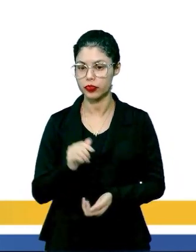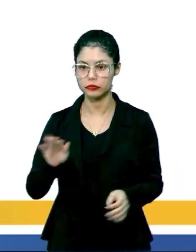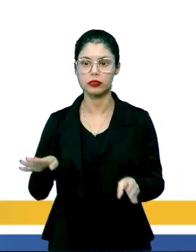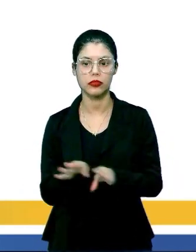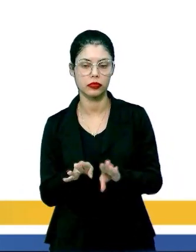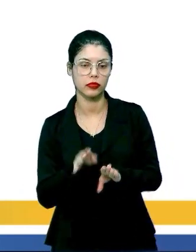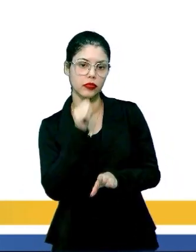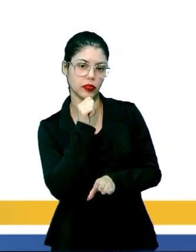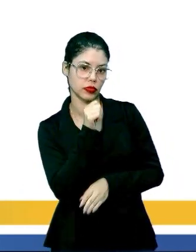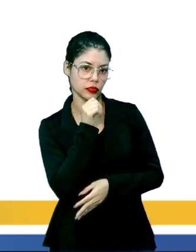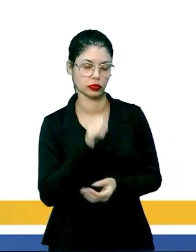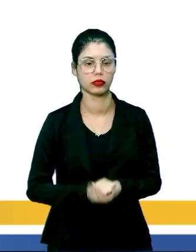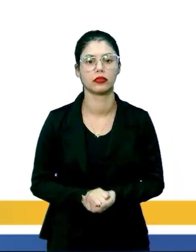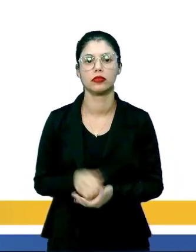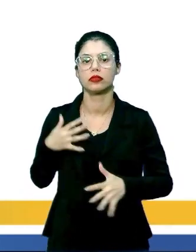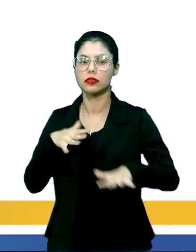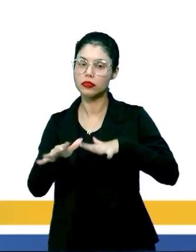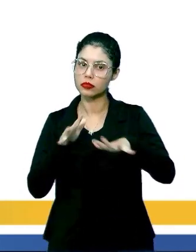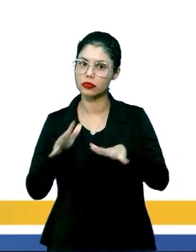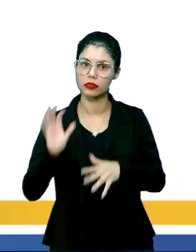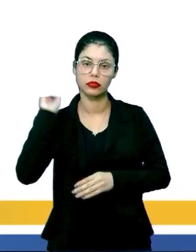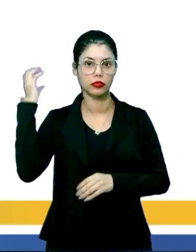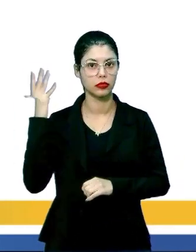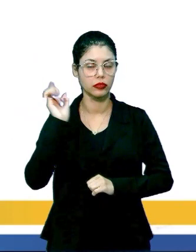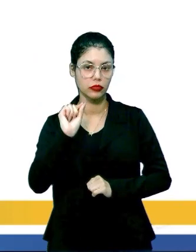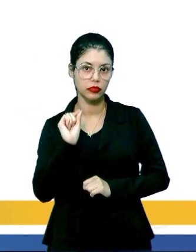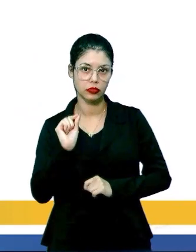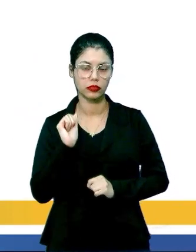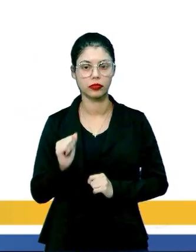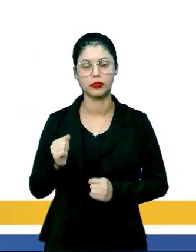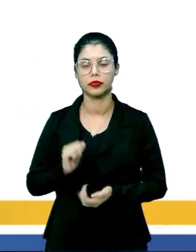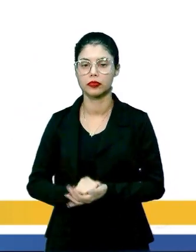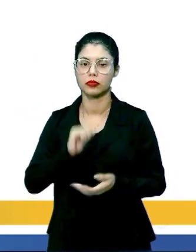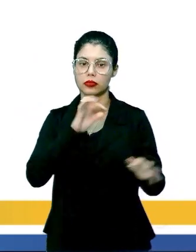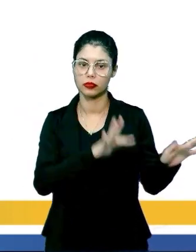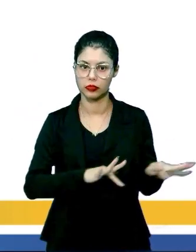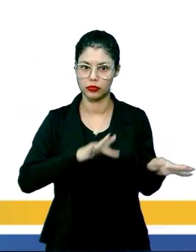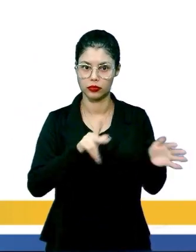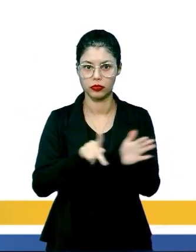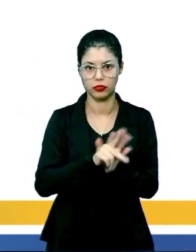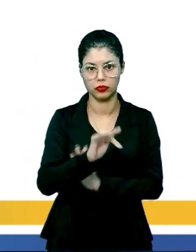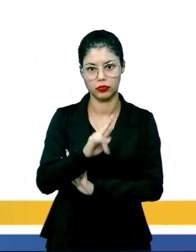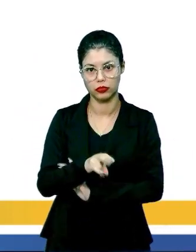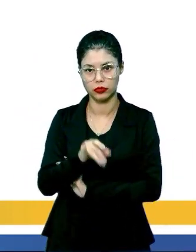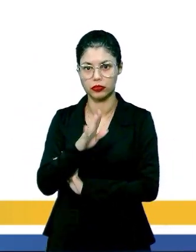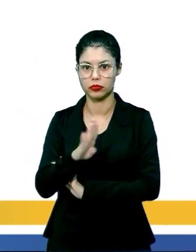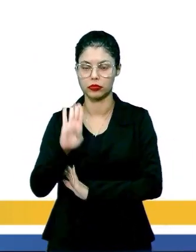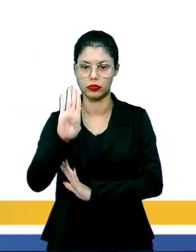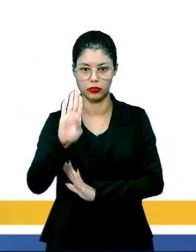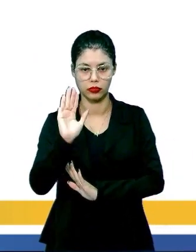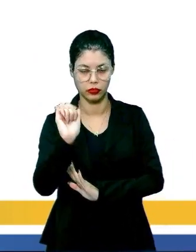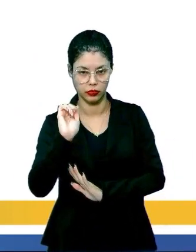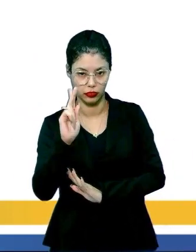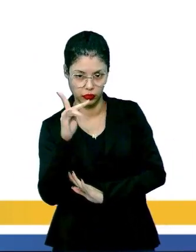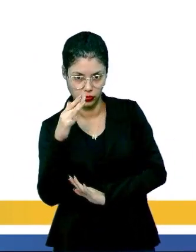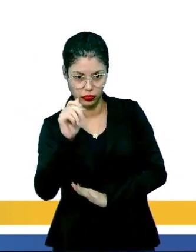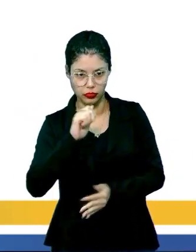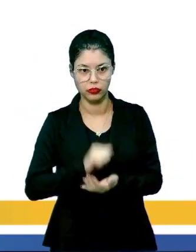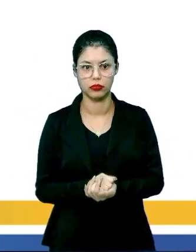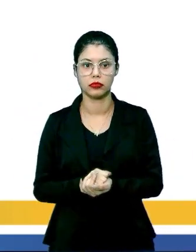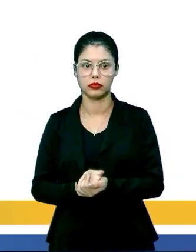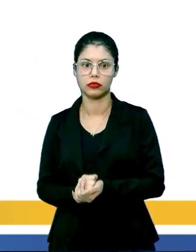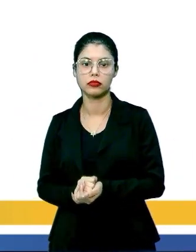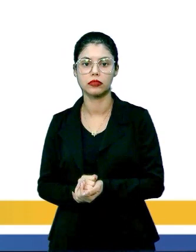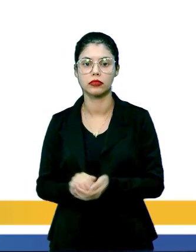Conselheiro. Esse movimento ele aconteceu no sertão da Bahia, né, especificamente no Arraial